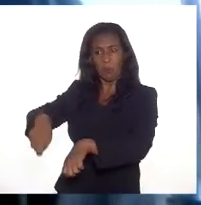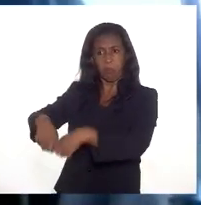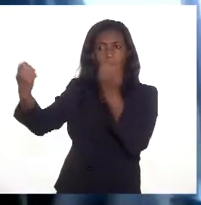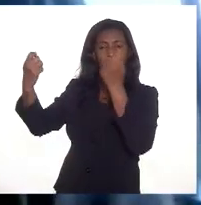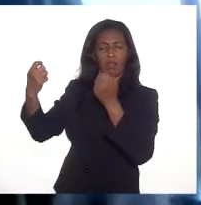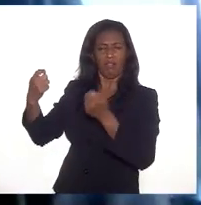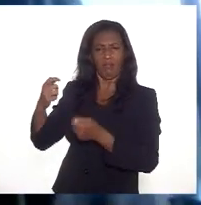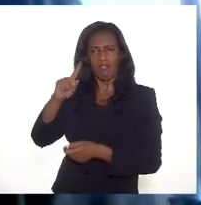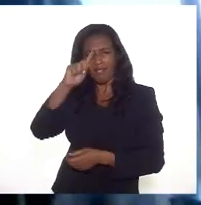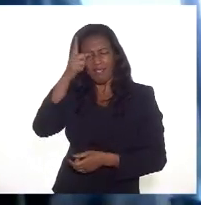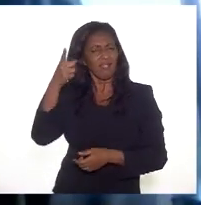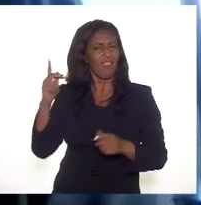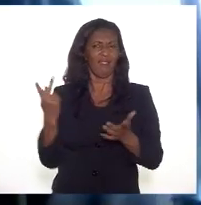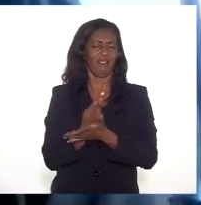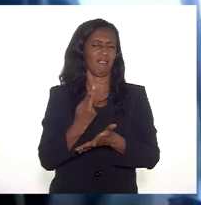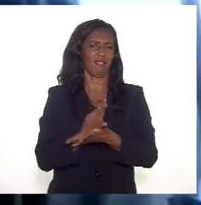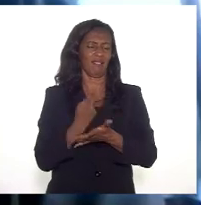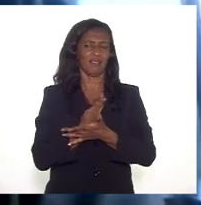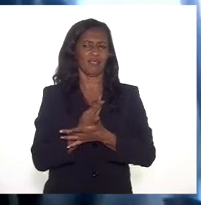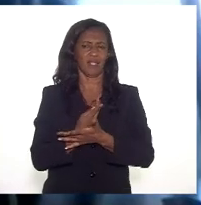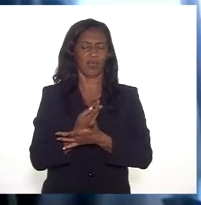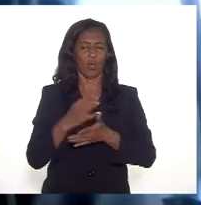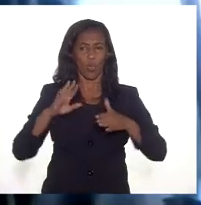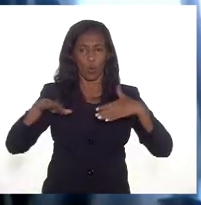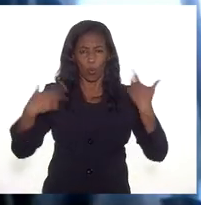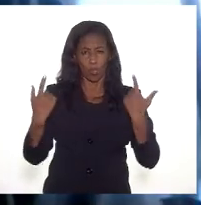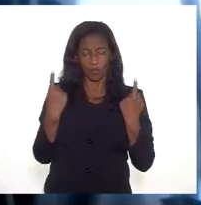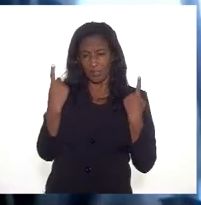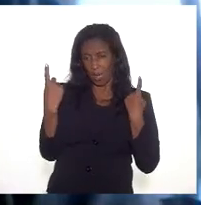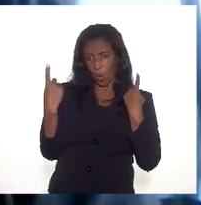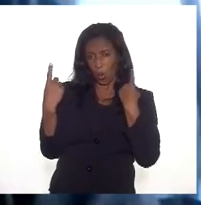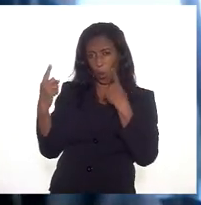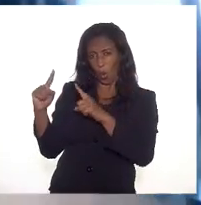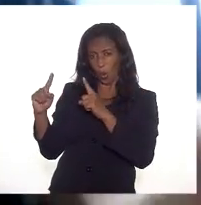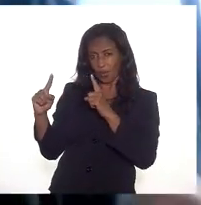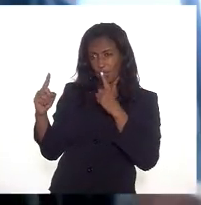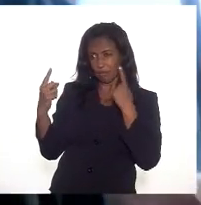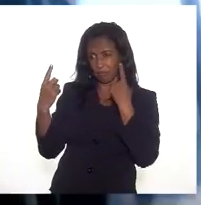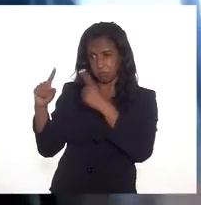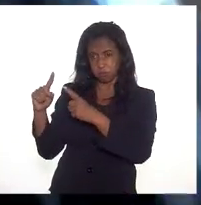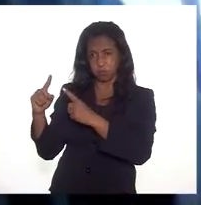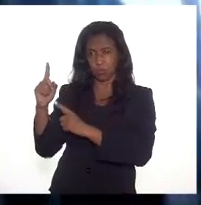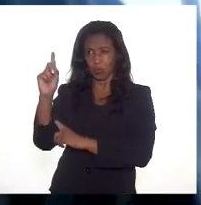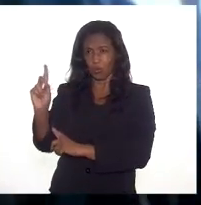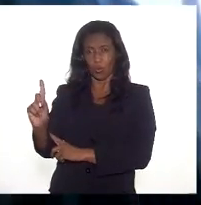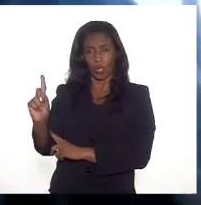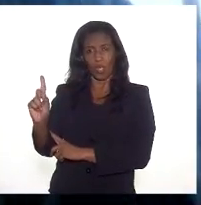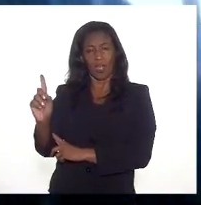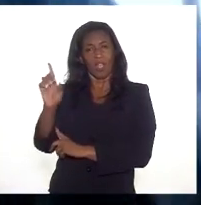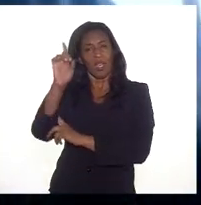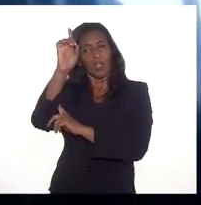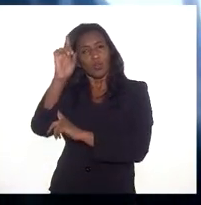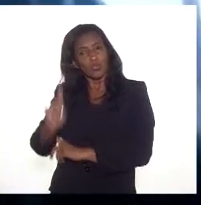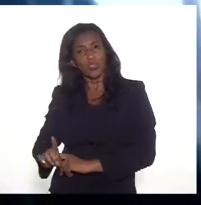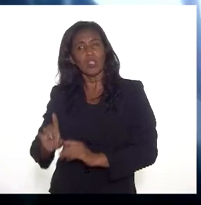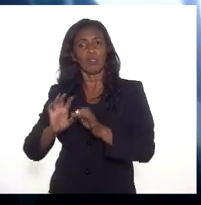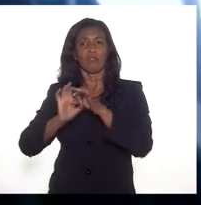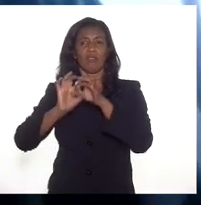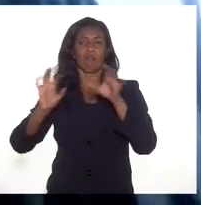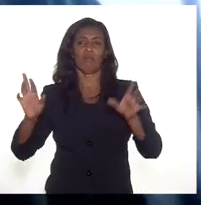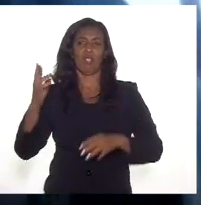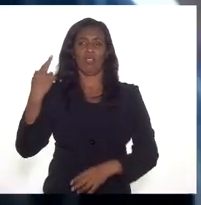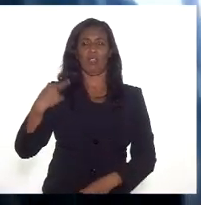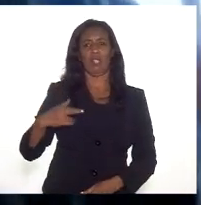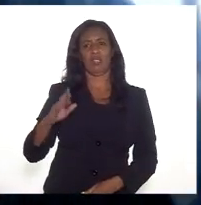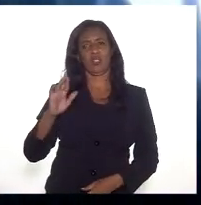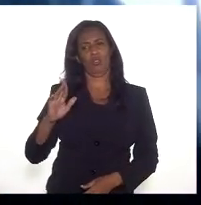esta ideia é errada. Quando você agride uma religião, se agride o direito à liberdade religiosa, que é